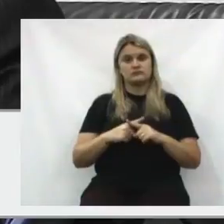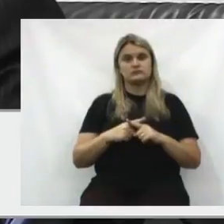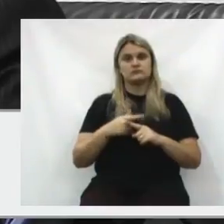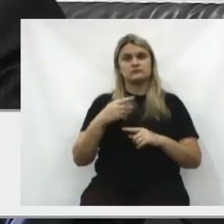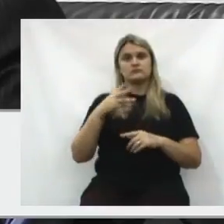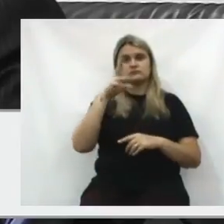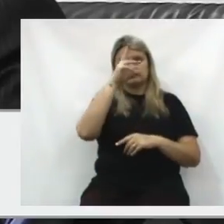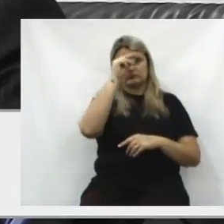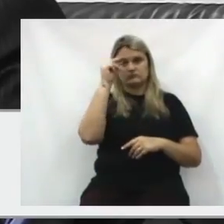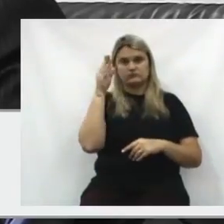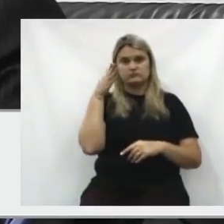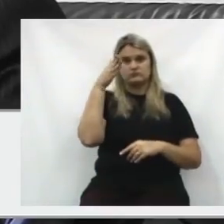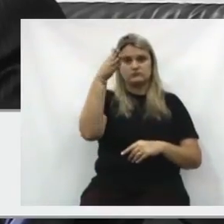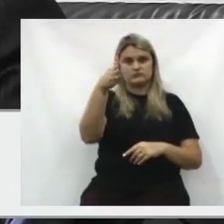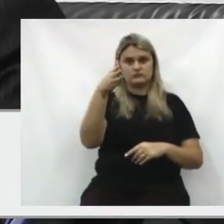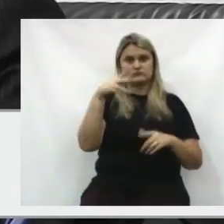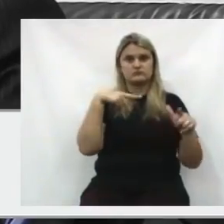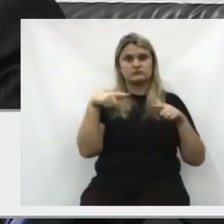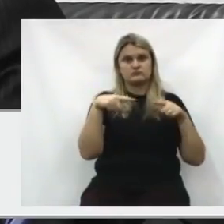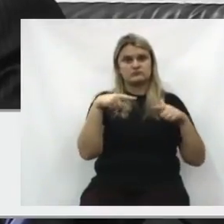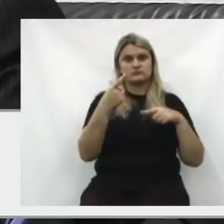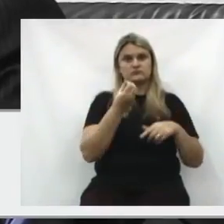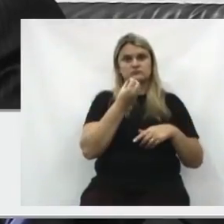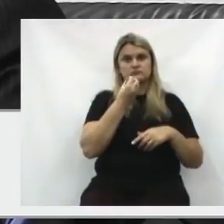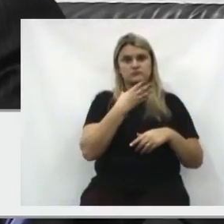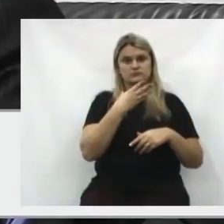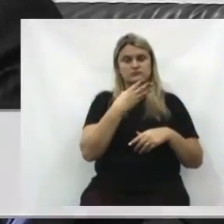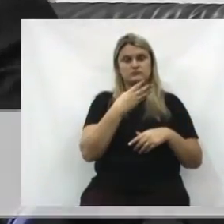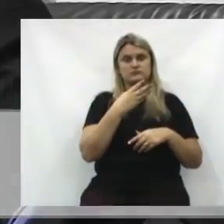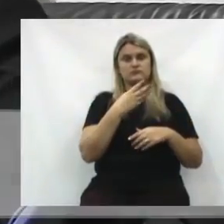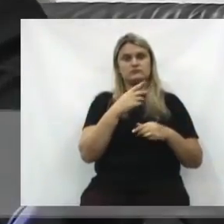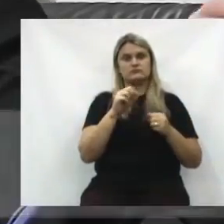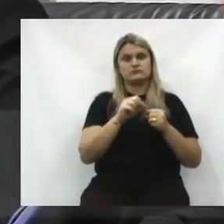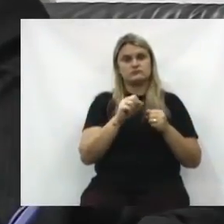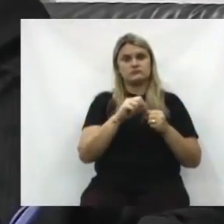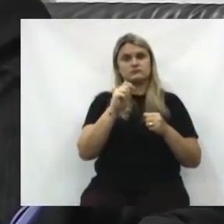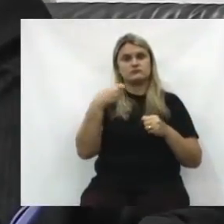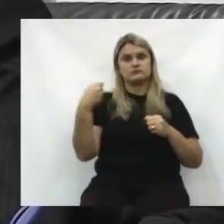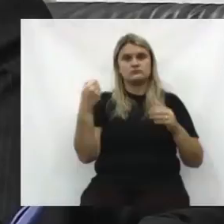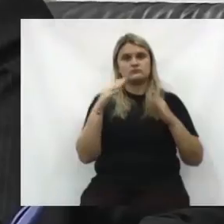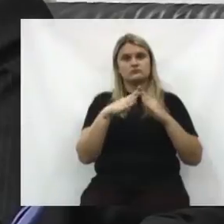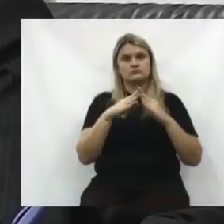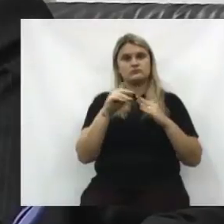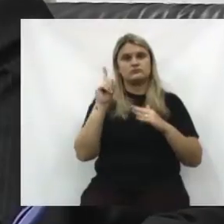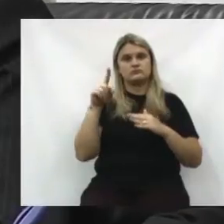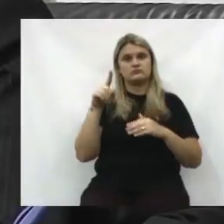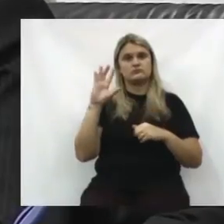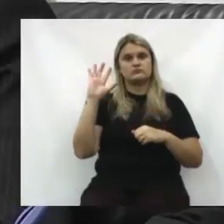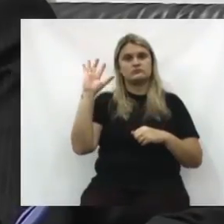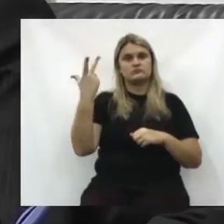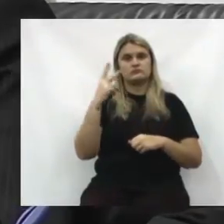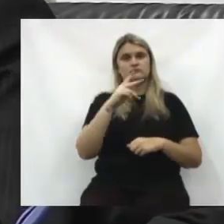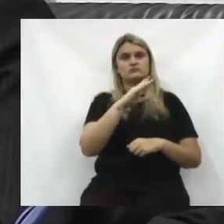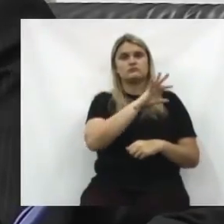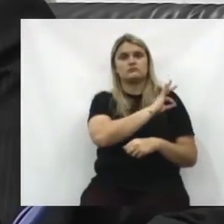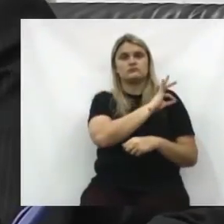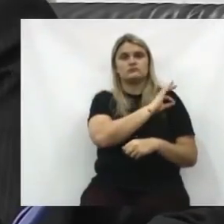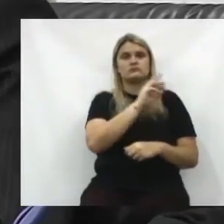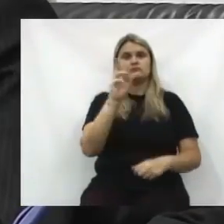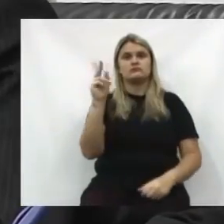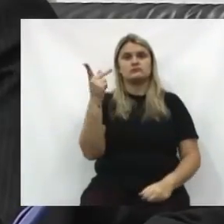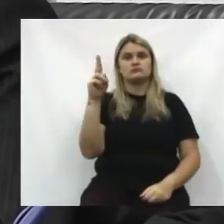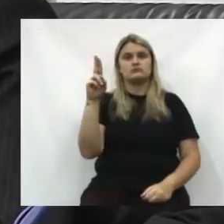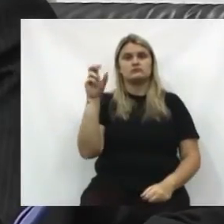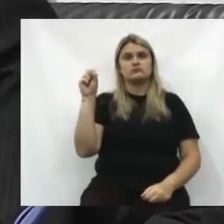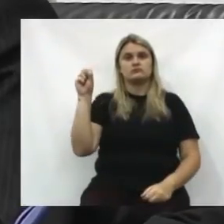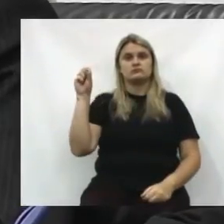verdade, a última vez que um prefeito trabalhou bem pelas associações de moradores foi no tempo